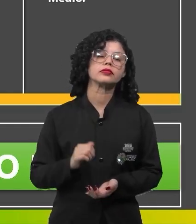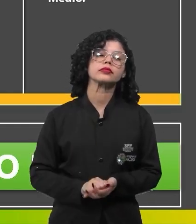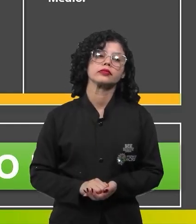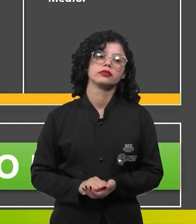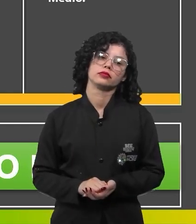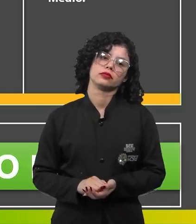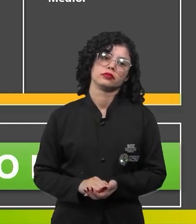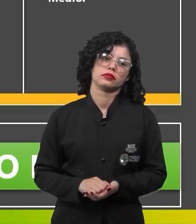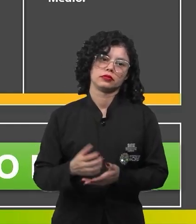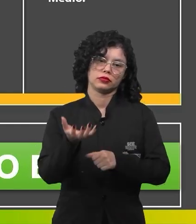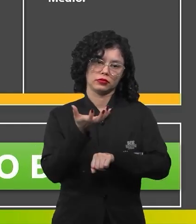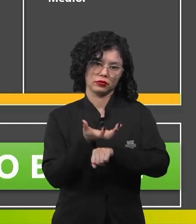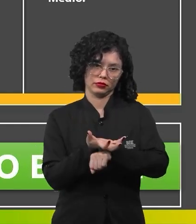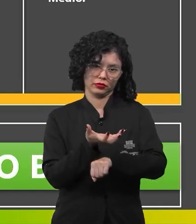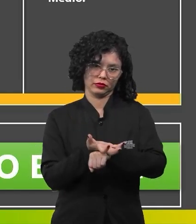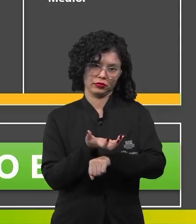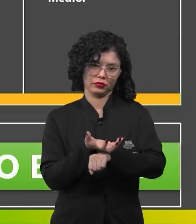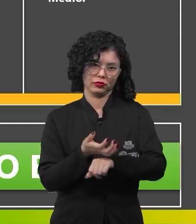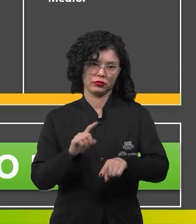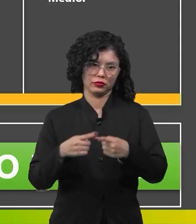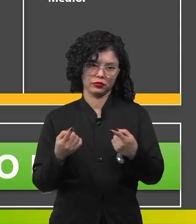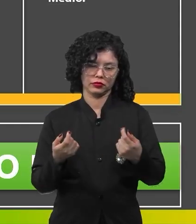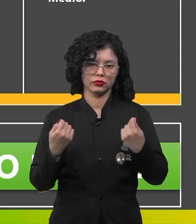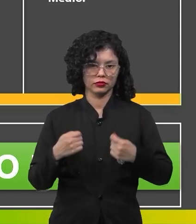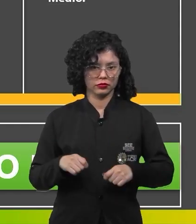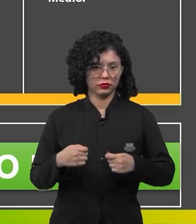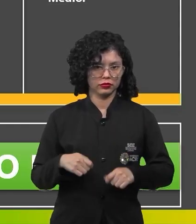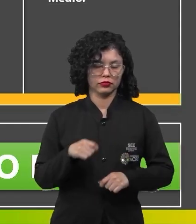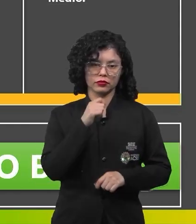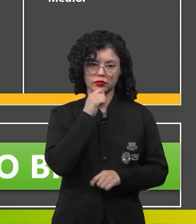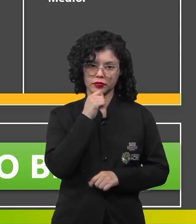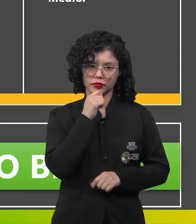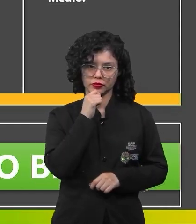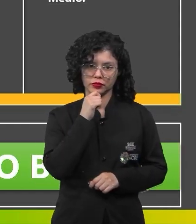uma disciplina, mas que precisou ser